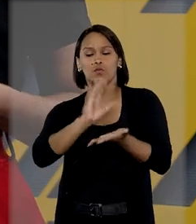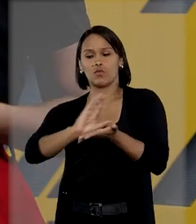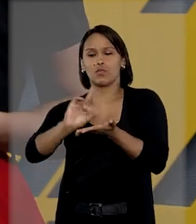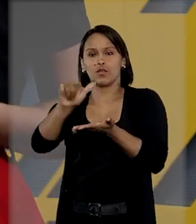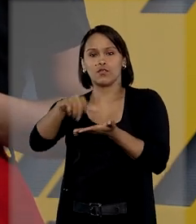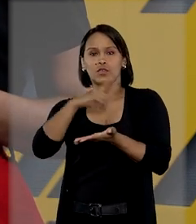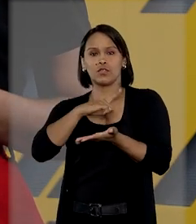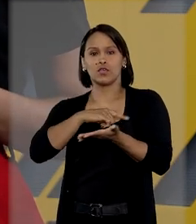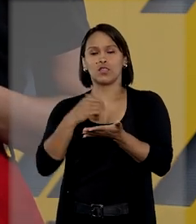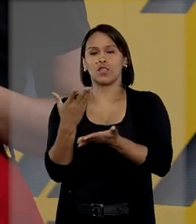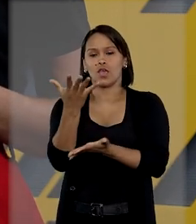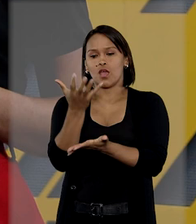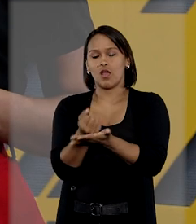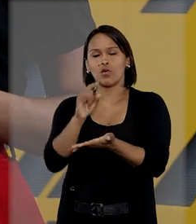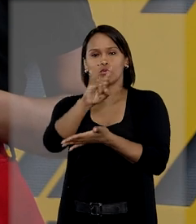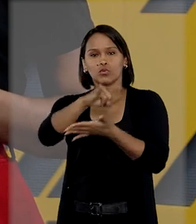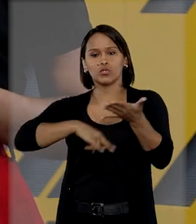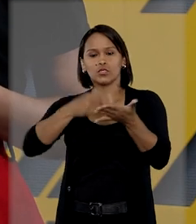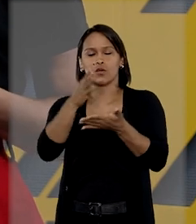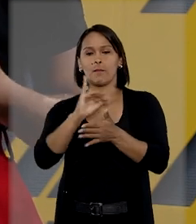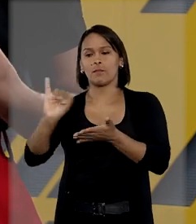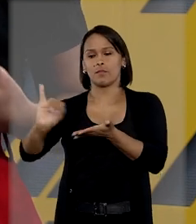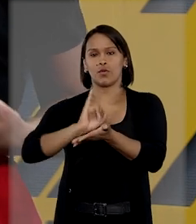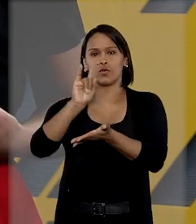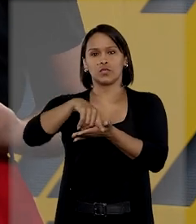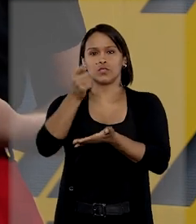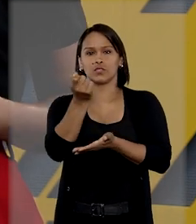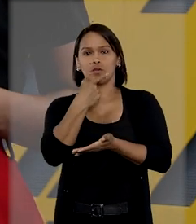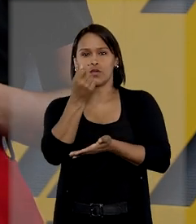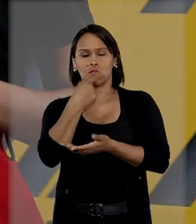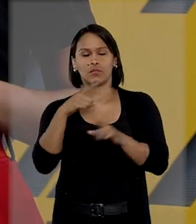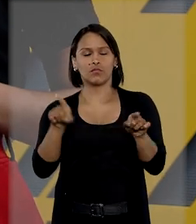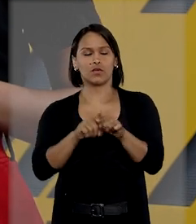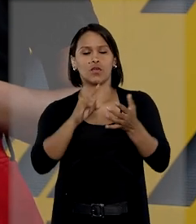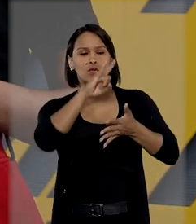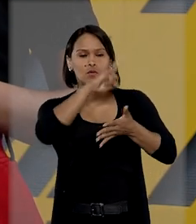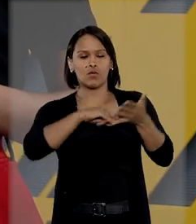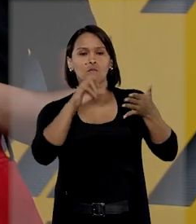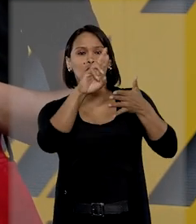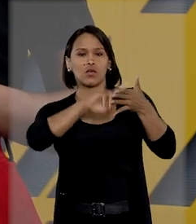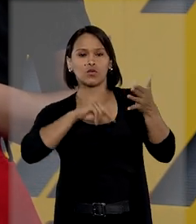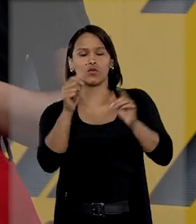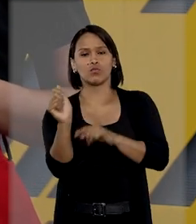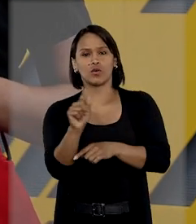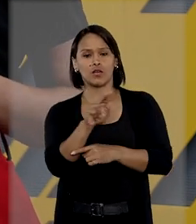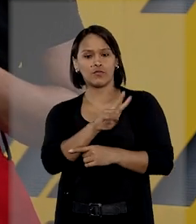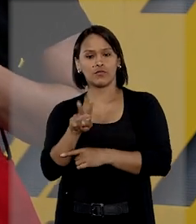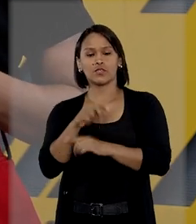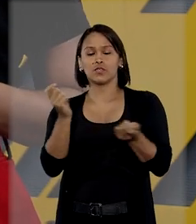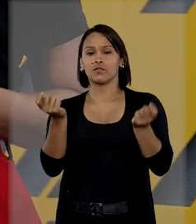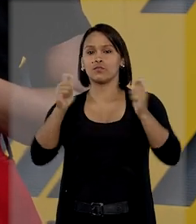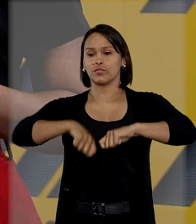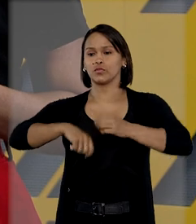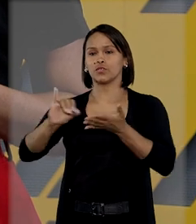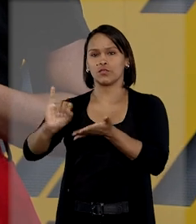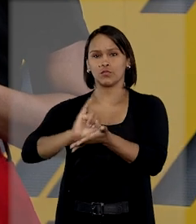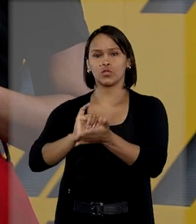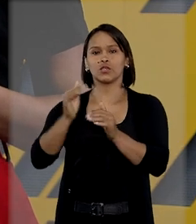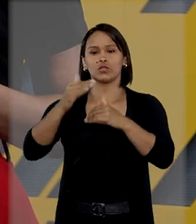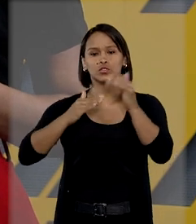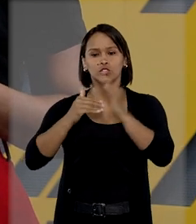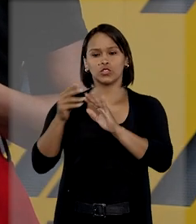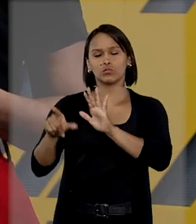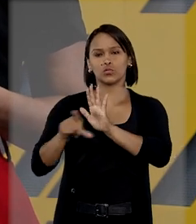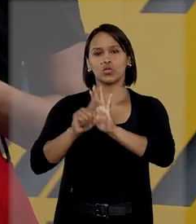além do beneficiário ter obtido autorização para importação, existe uma resolução da agência que permite a importação